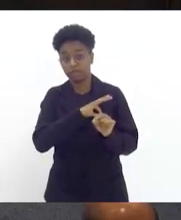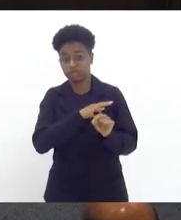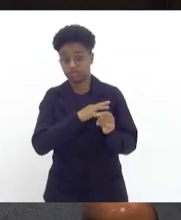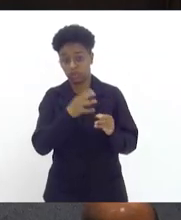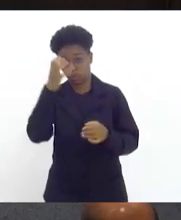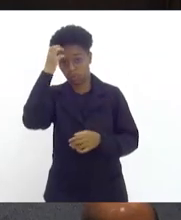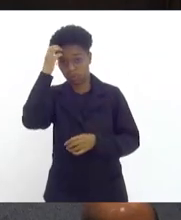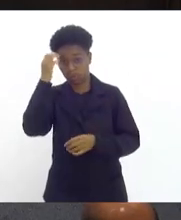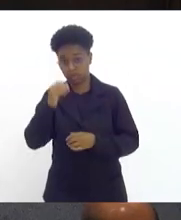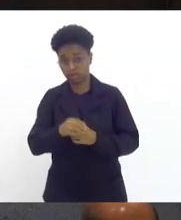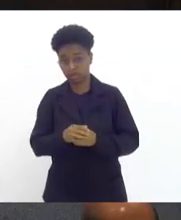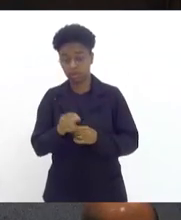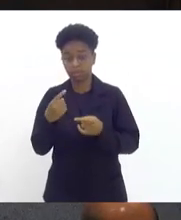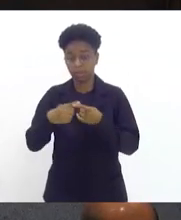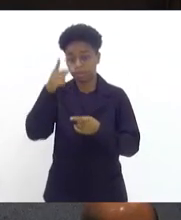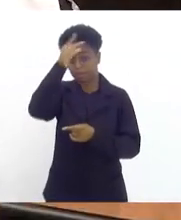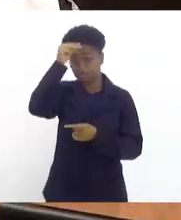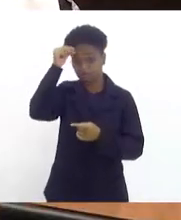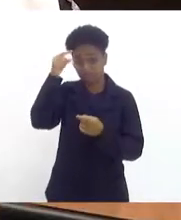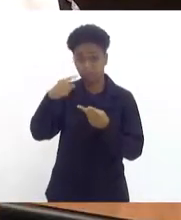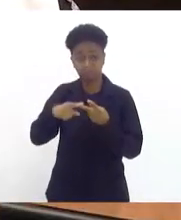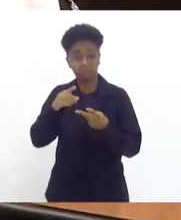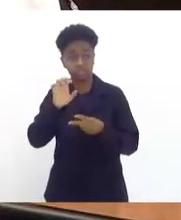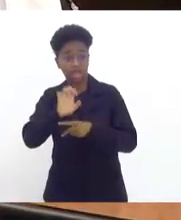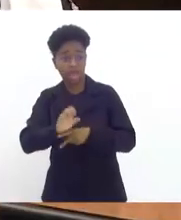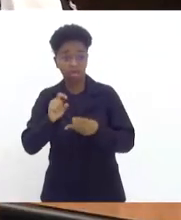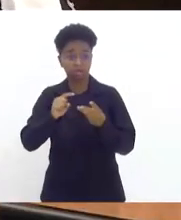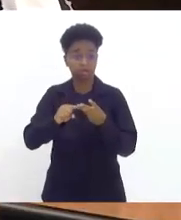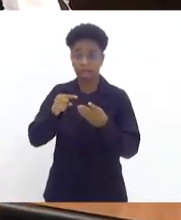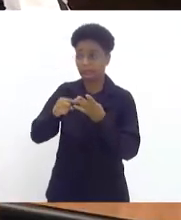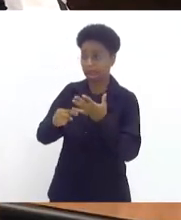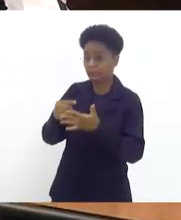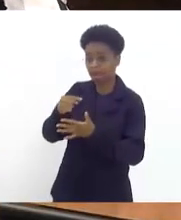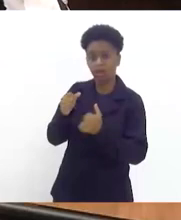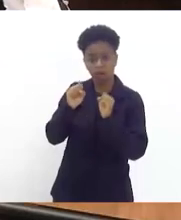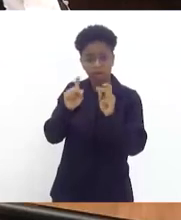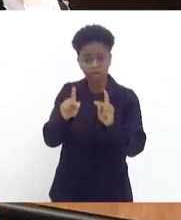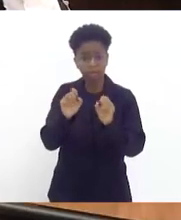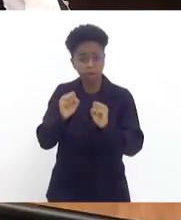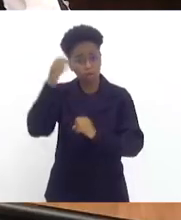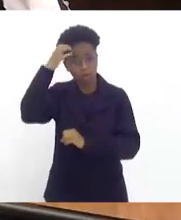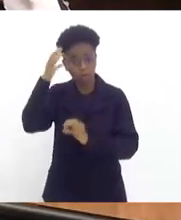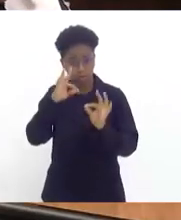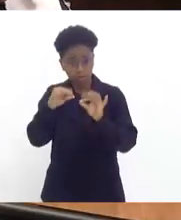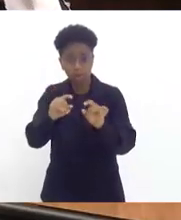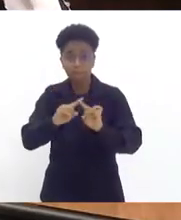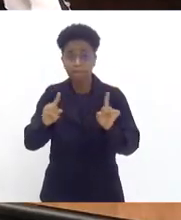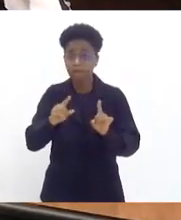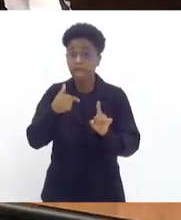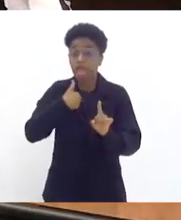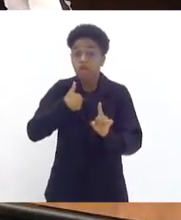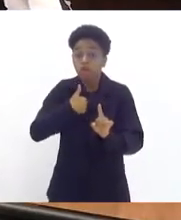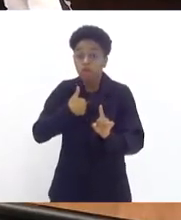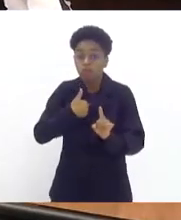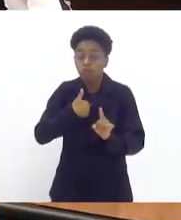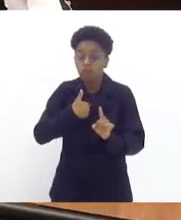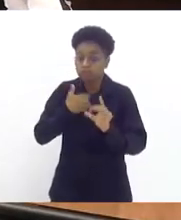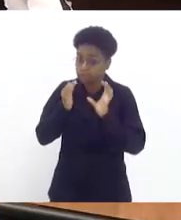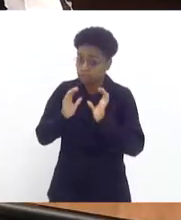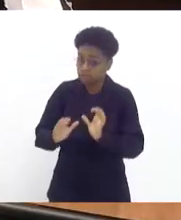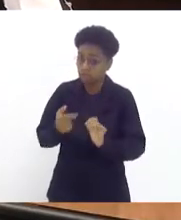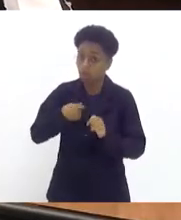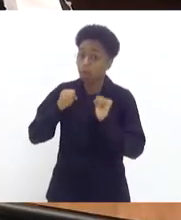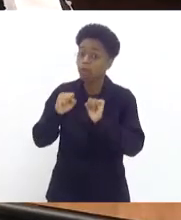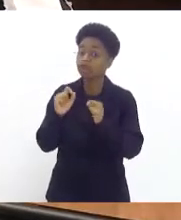Ah porque a prefeitura porque é estado porque é isso que aquilo outro Tudo bem pode ser todo mundo culpado agora eu quero saber o que que eu enquanto cidadão